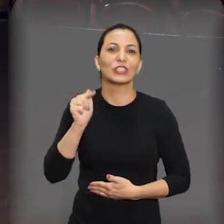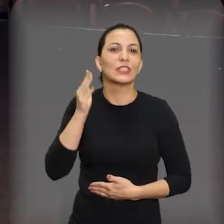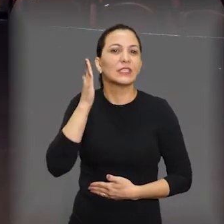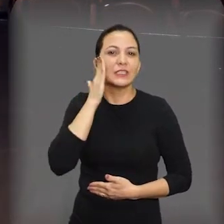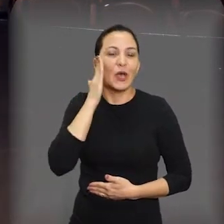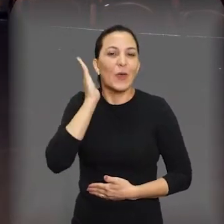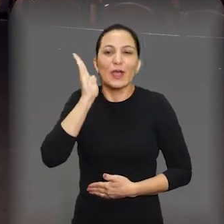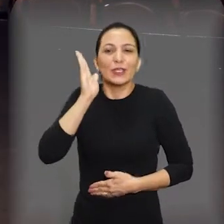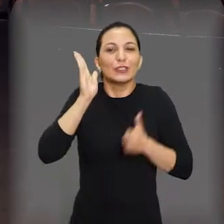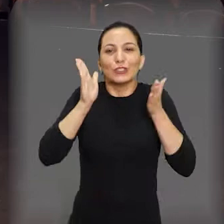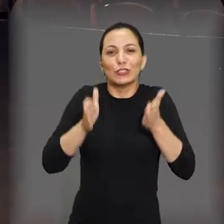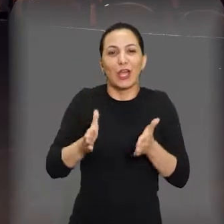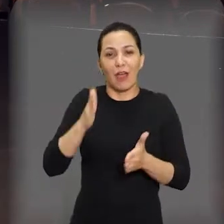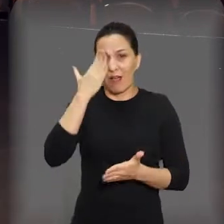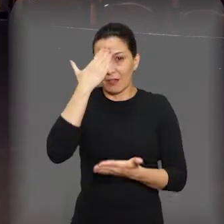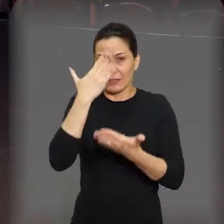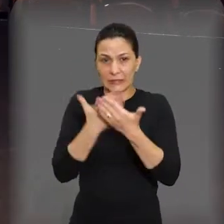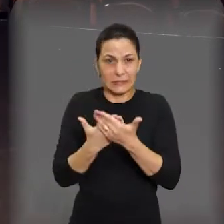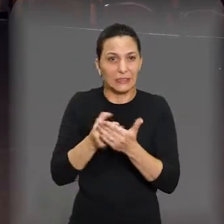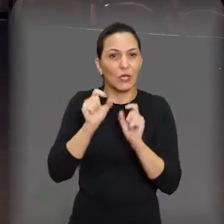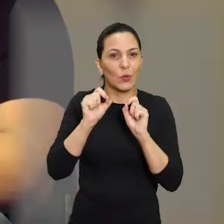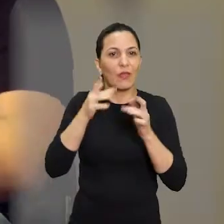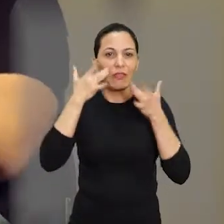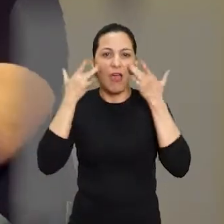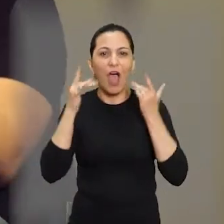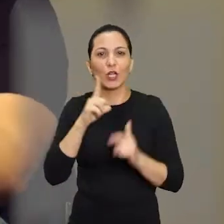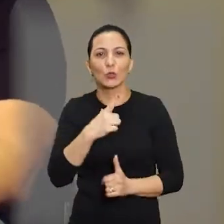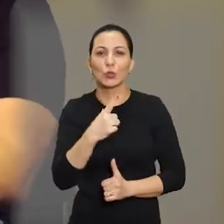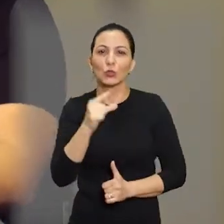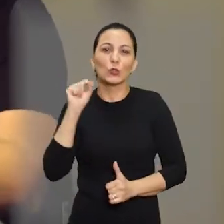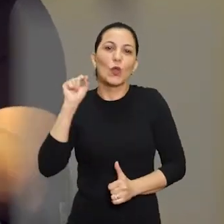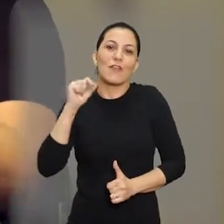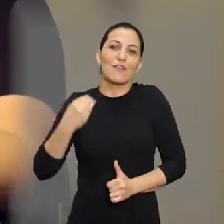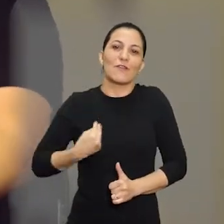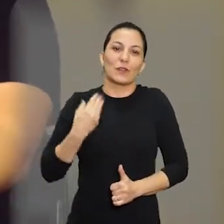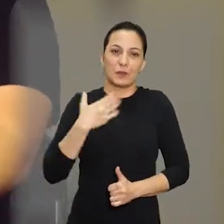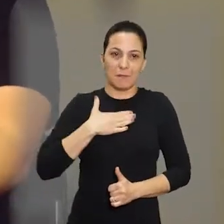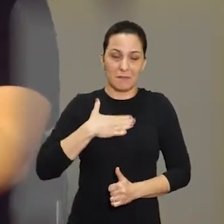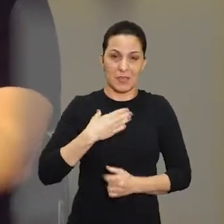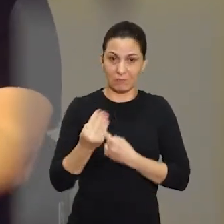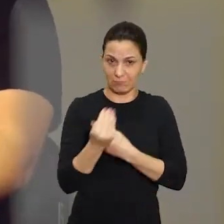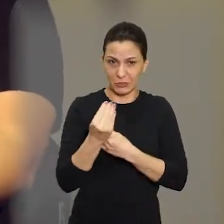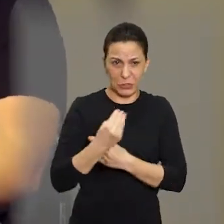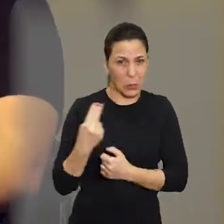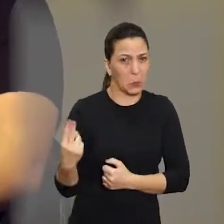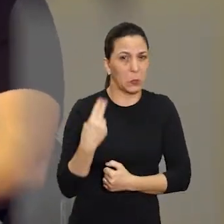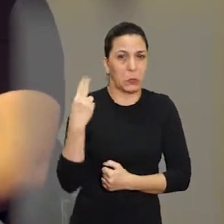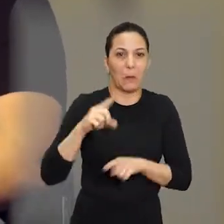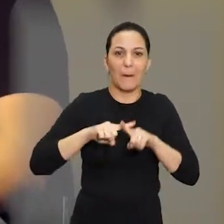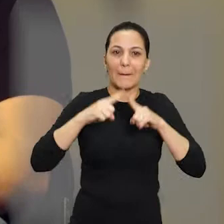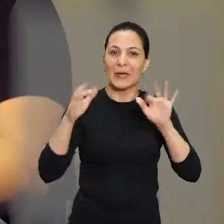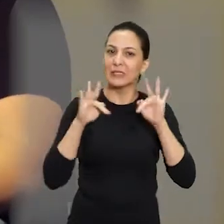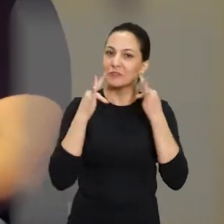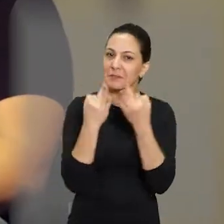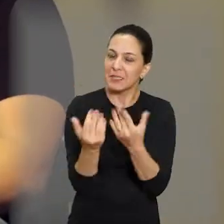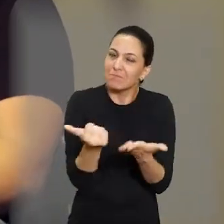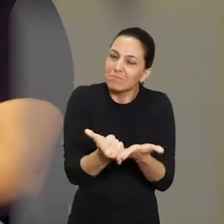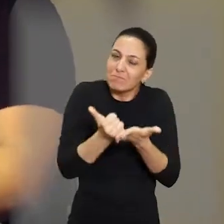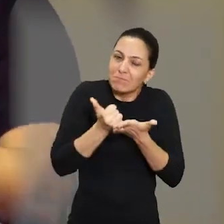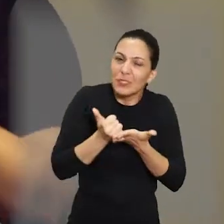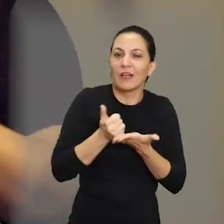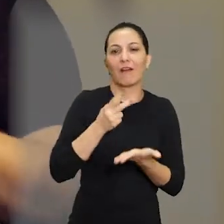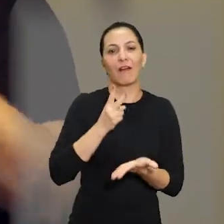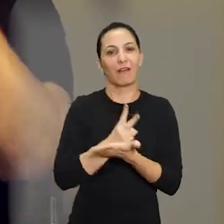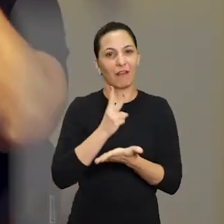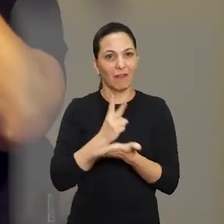plena certeza que eu queria isso para a minha vida. Não vivia disso, mas eu sempre tive um apoio muito